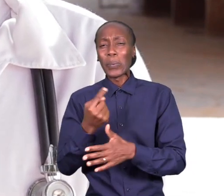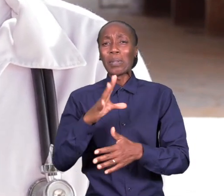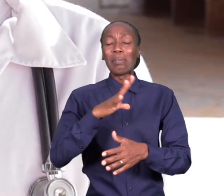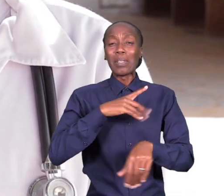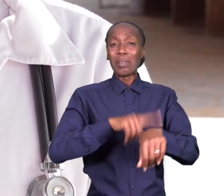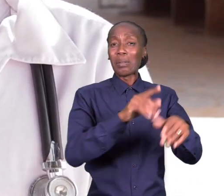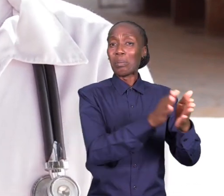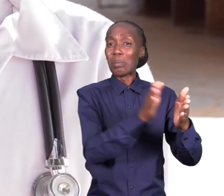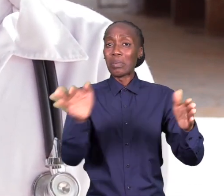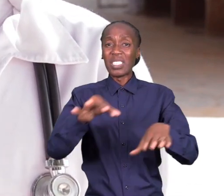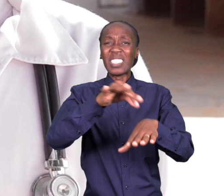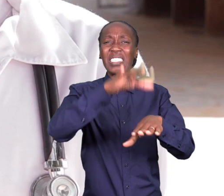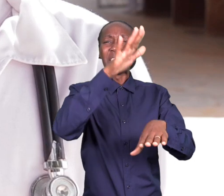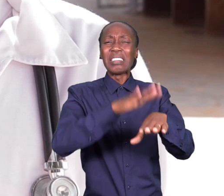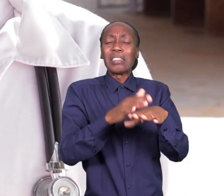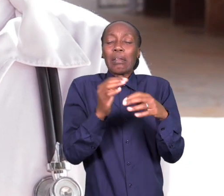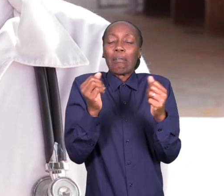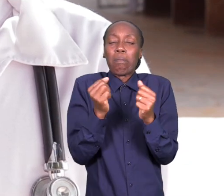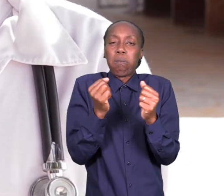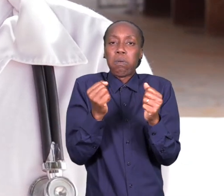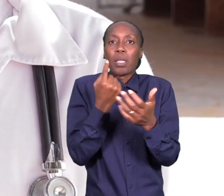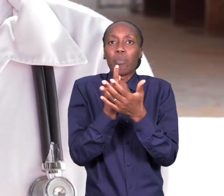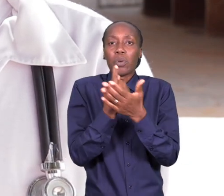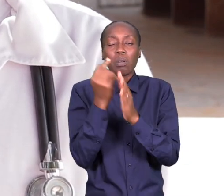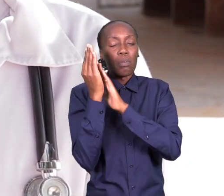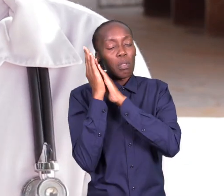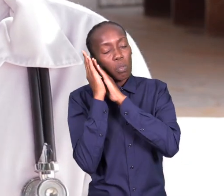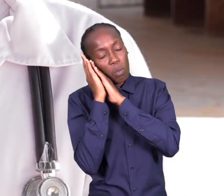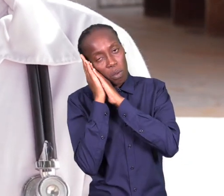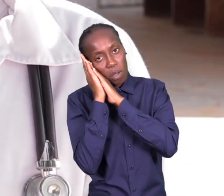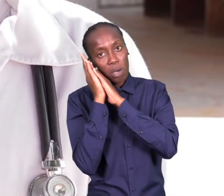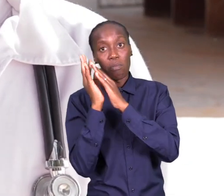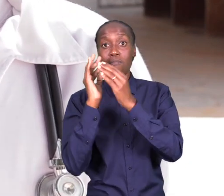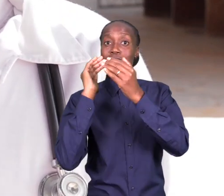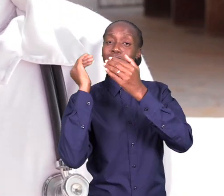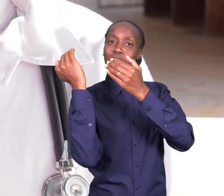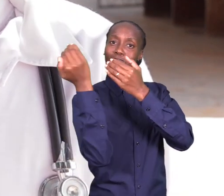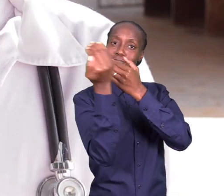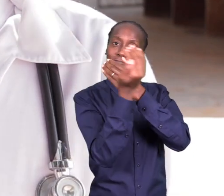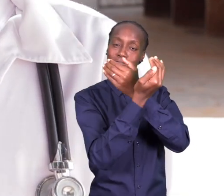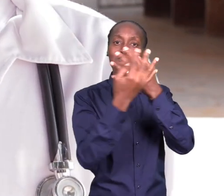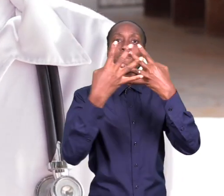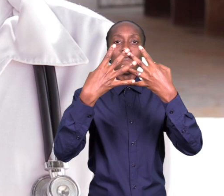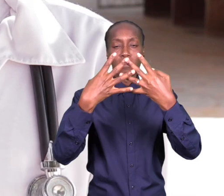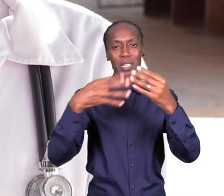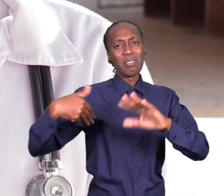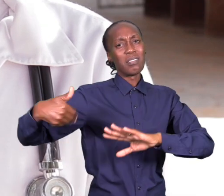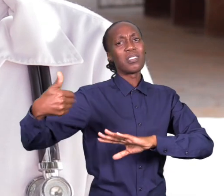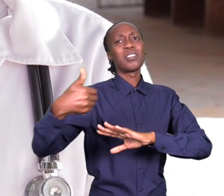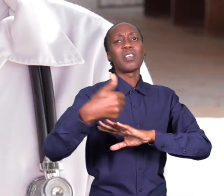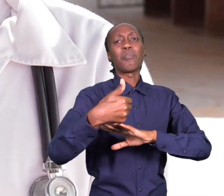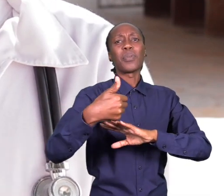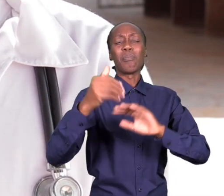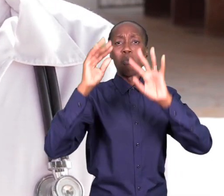malária. É importante dormir nas redes mosquiteiras todos os dias, levar à unidade